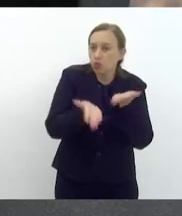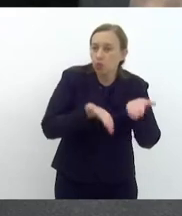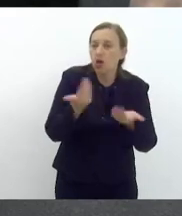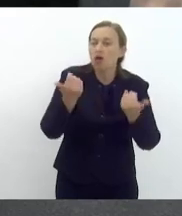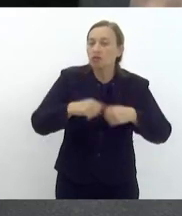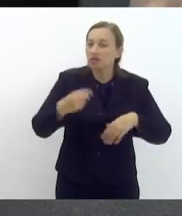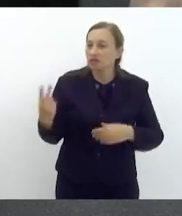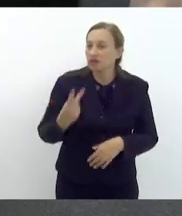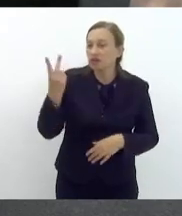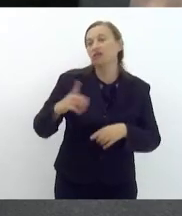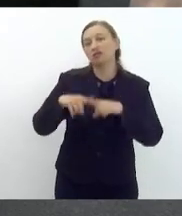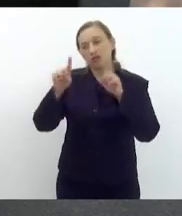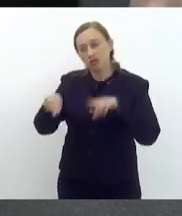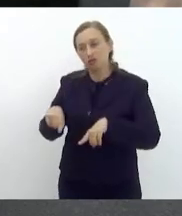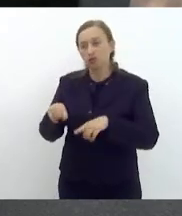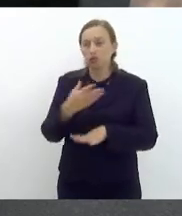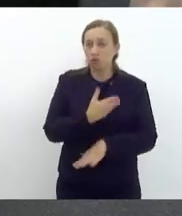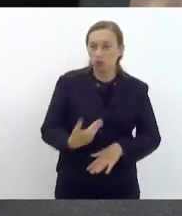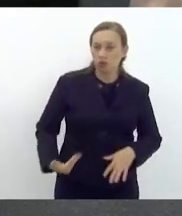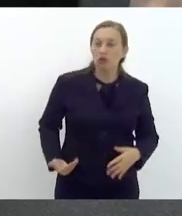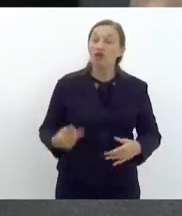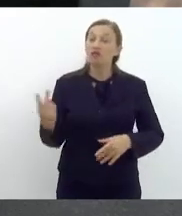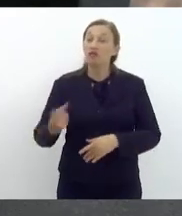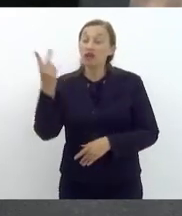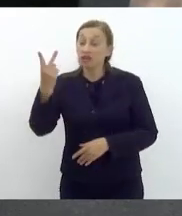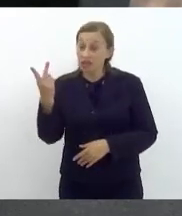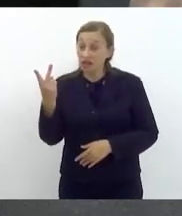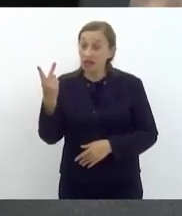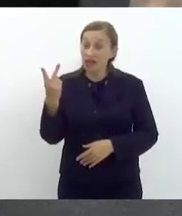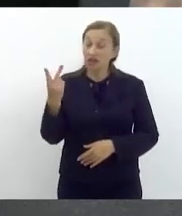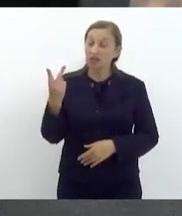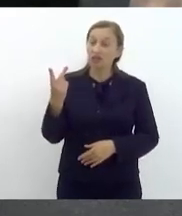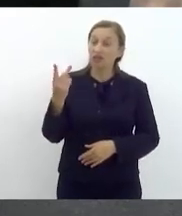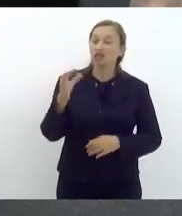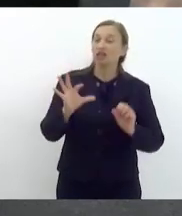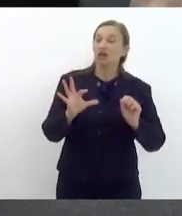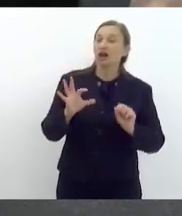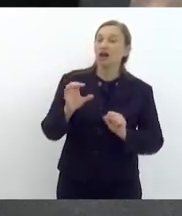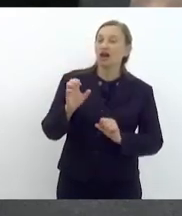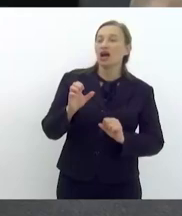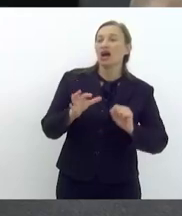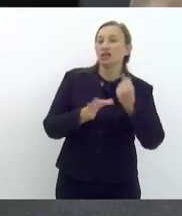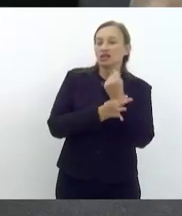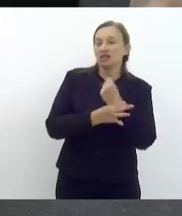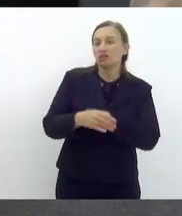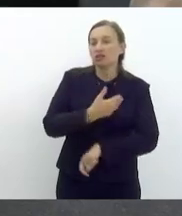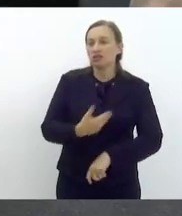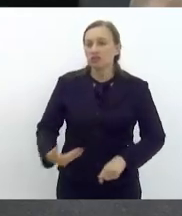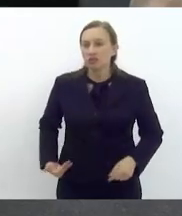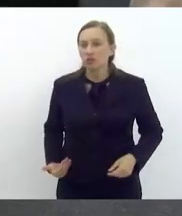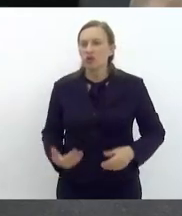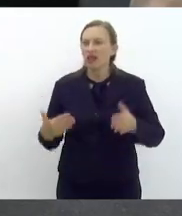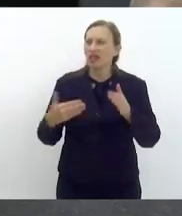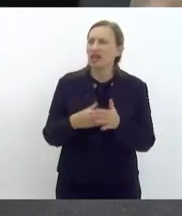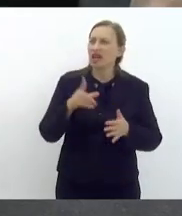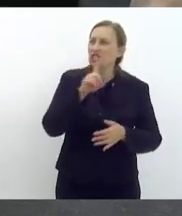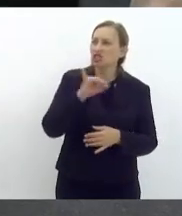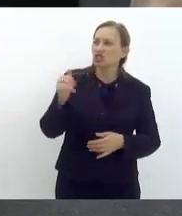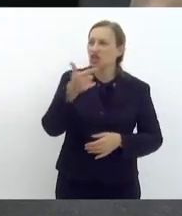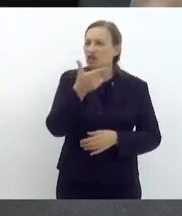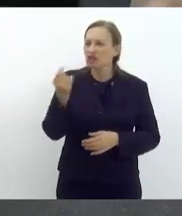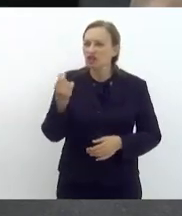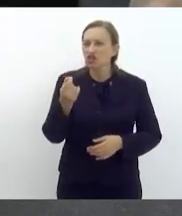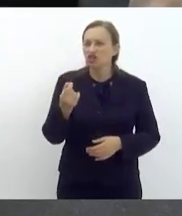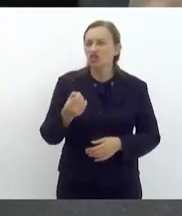valorizar seus servidores, precisa valorizar seus agentes de segurança pública. Só até o dia 20 de abril desse